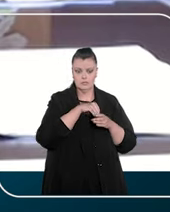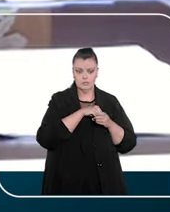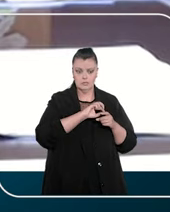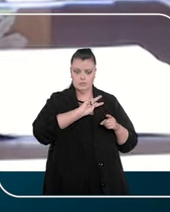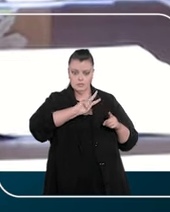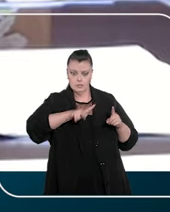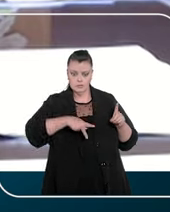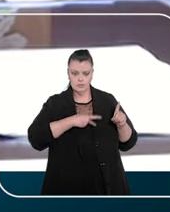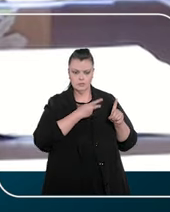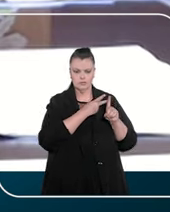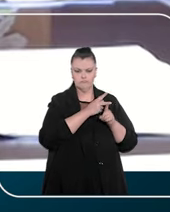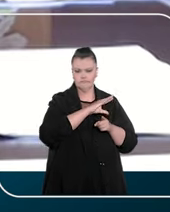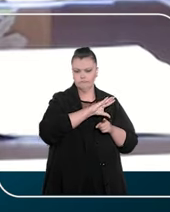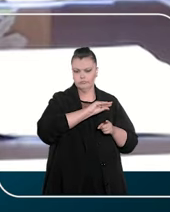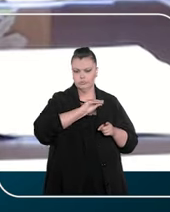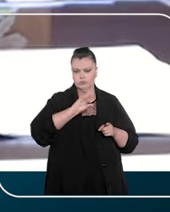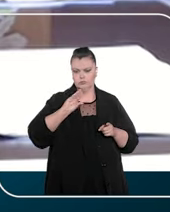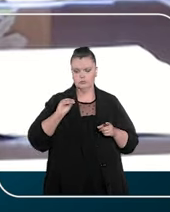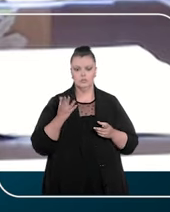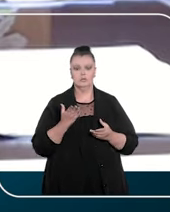elevadíssimo destas demandas,